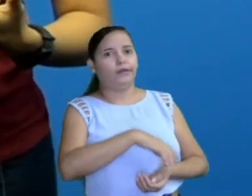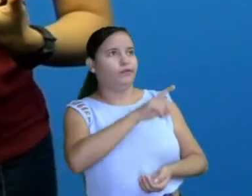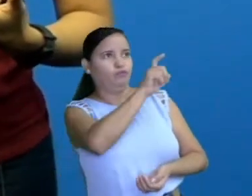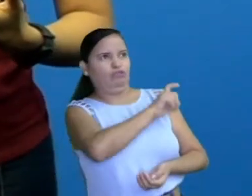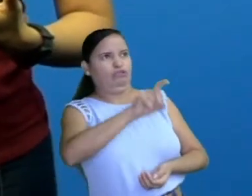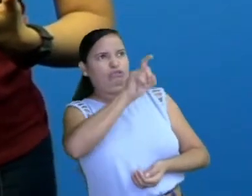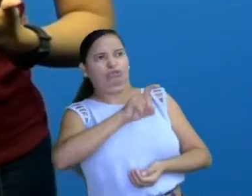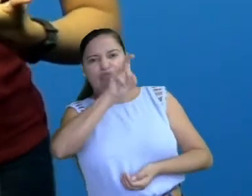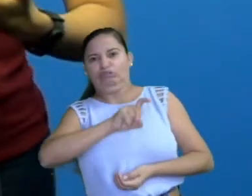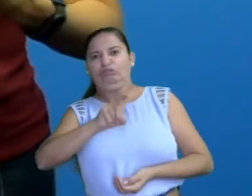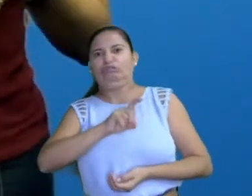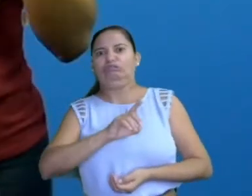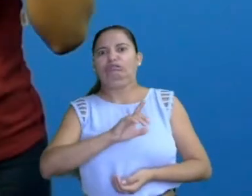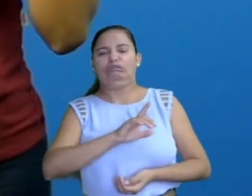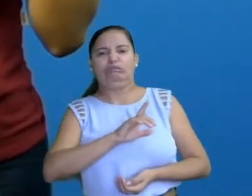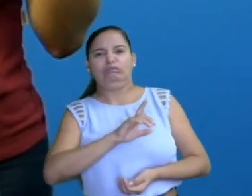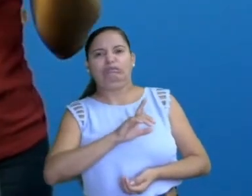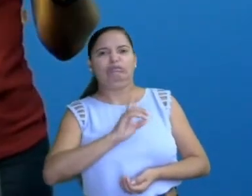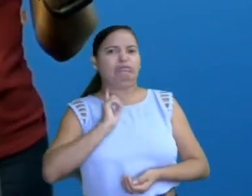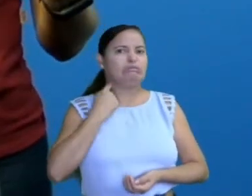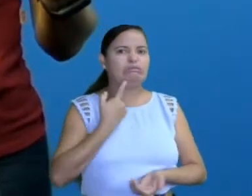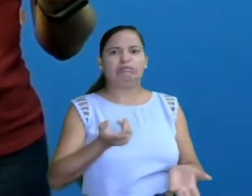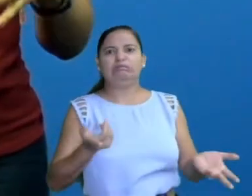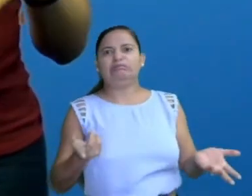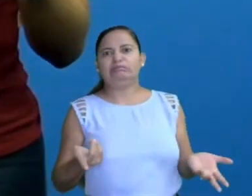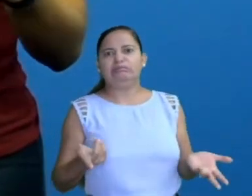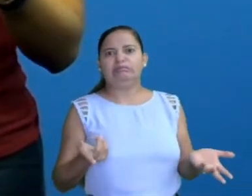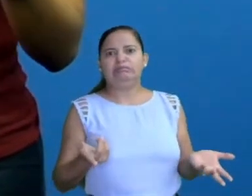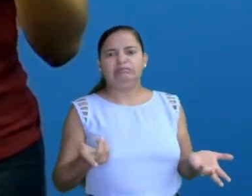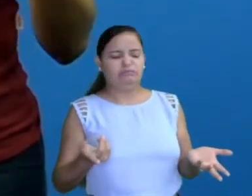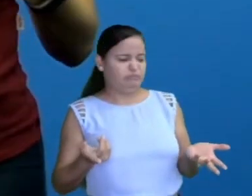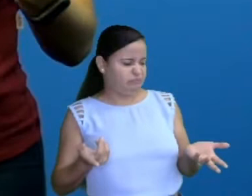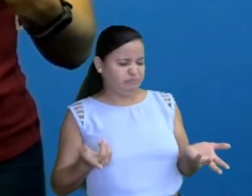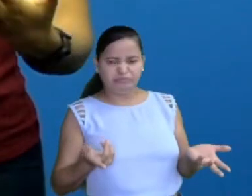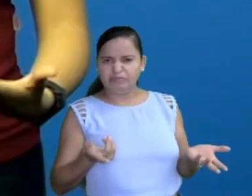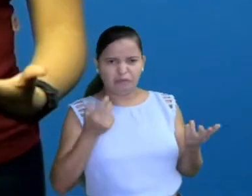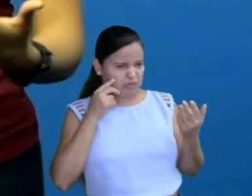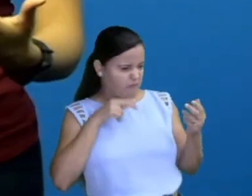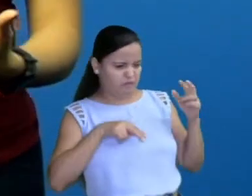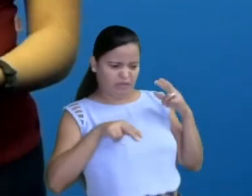pichadas. É um constrangimento e também assim uma